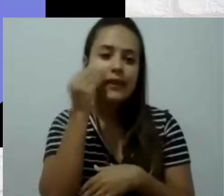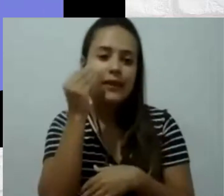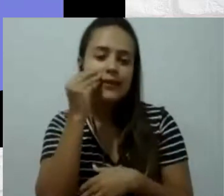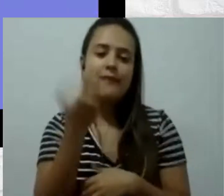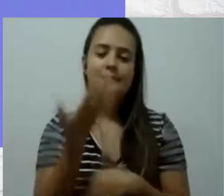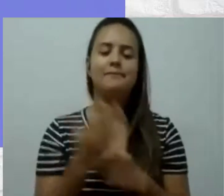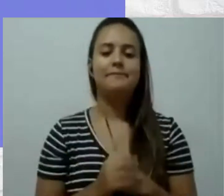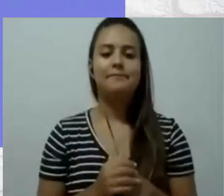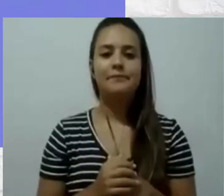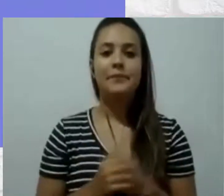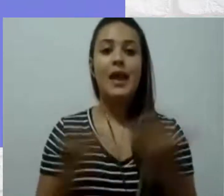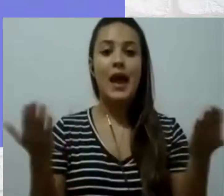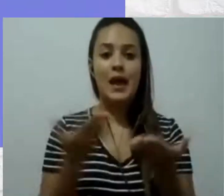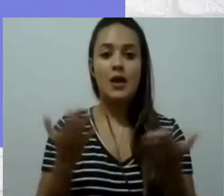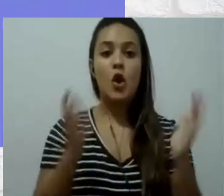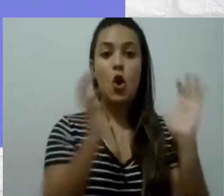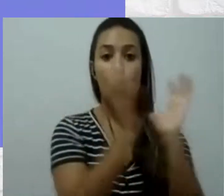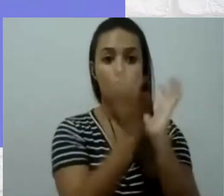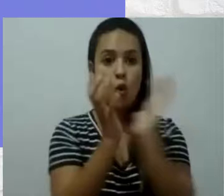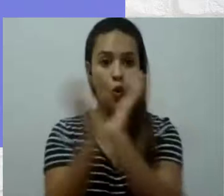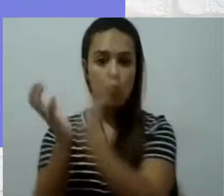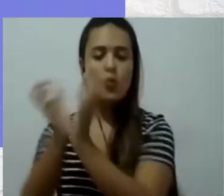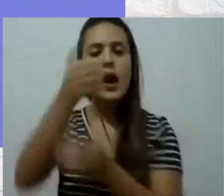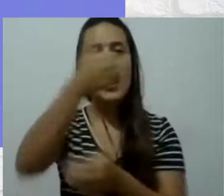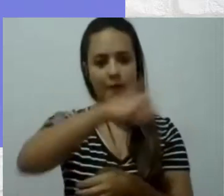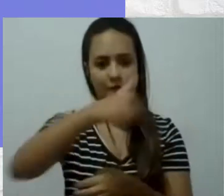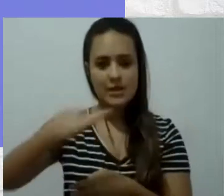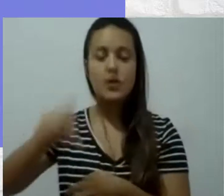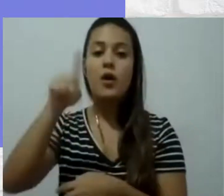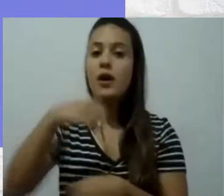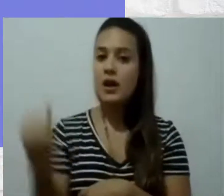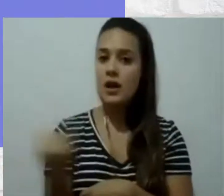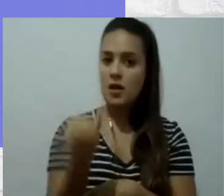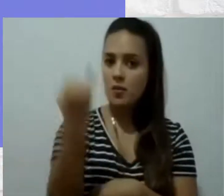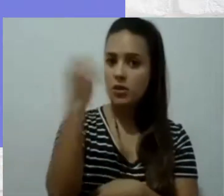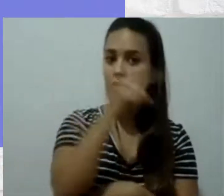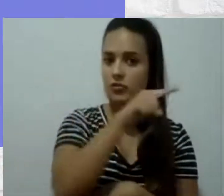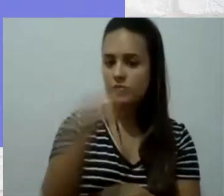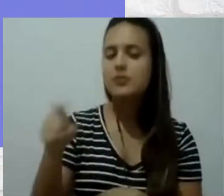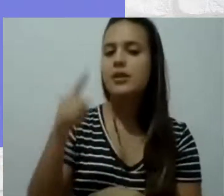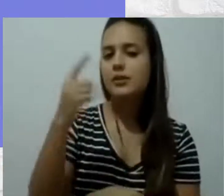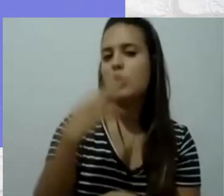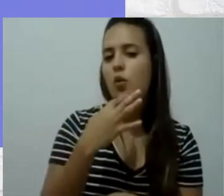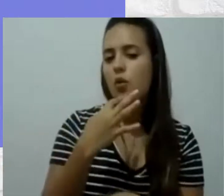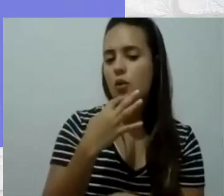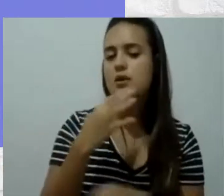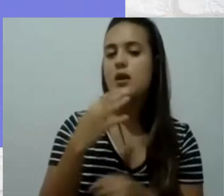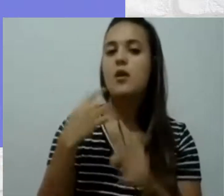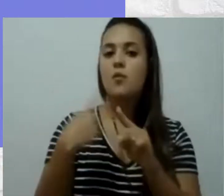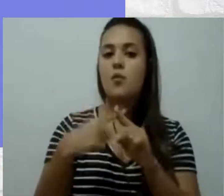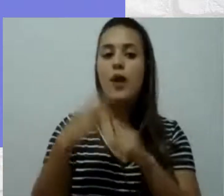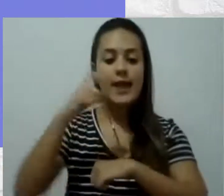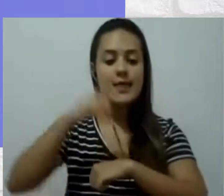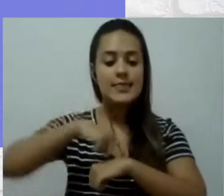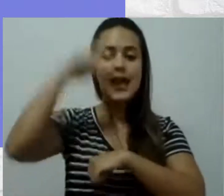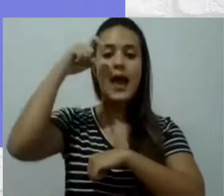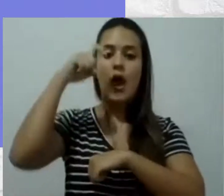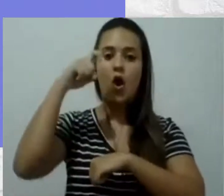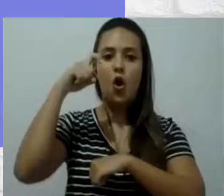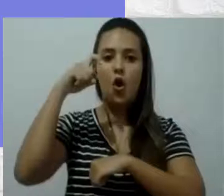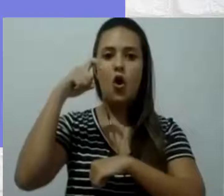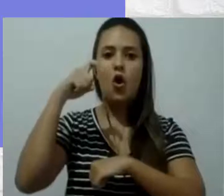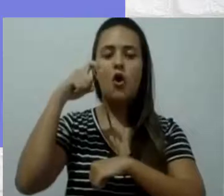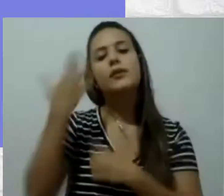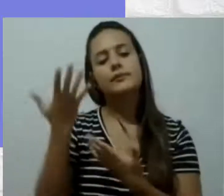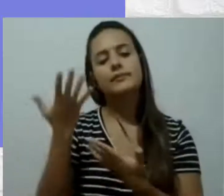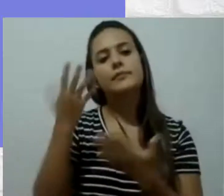E agora nós temos as competências. As competências é bem importante de vocês saberem, porque vocês podem se ater na hora